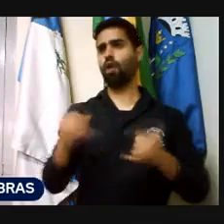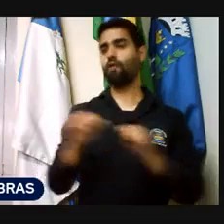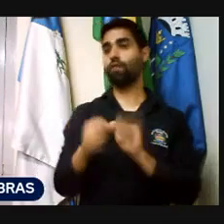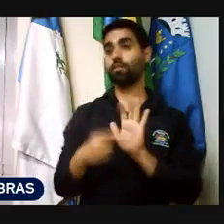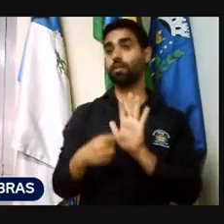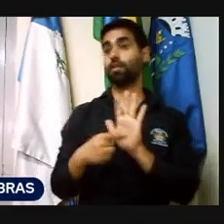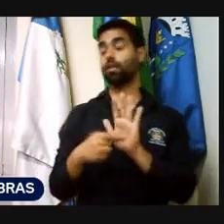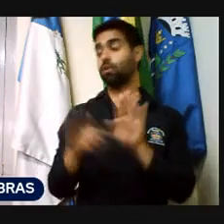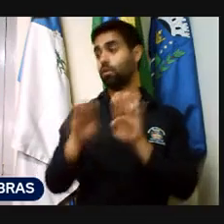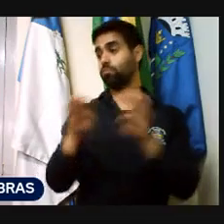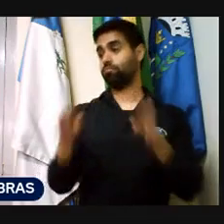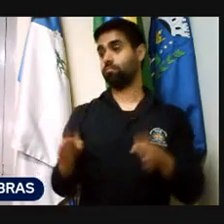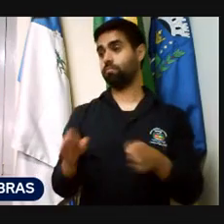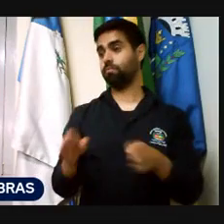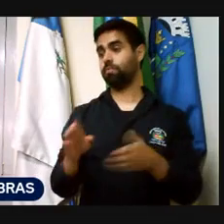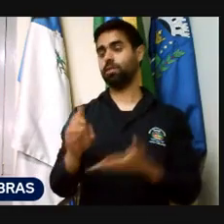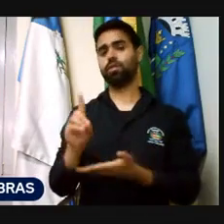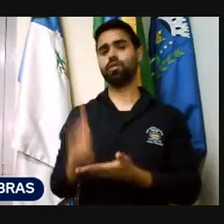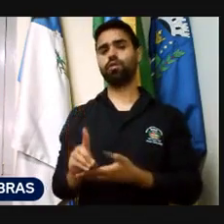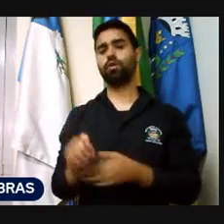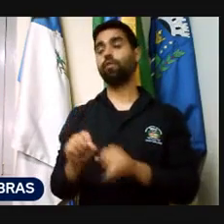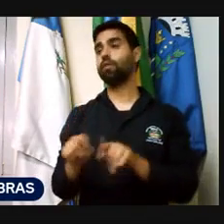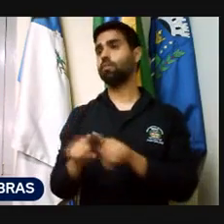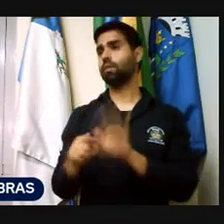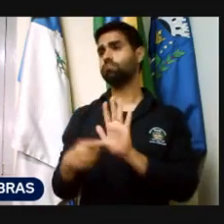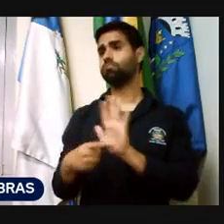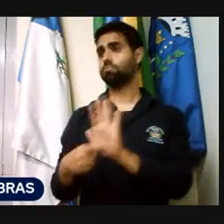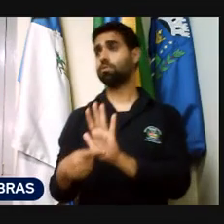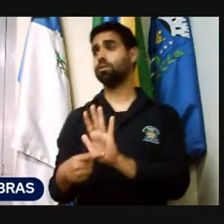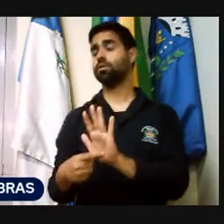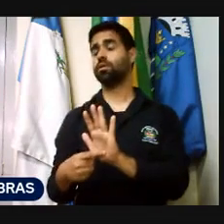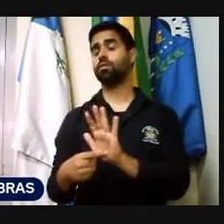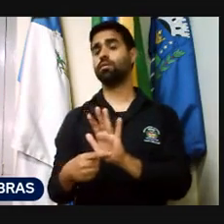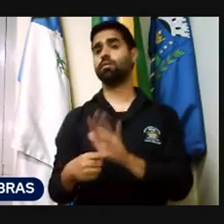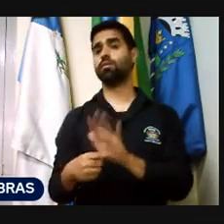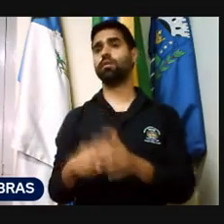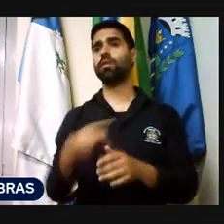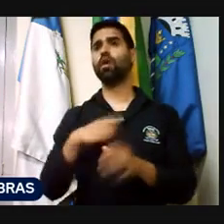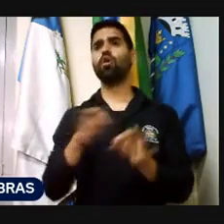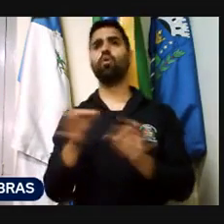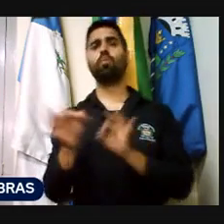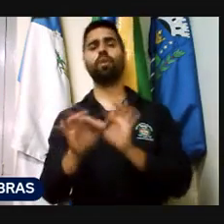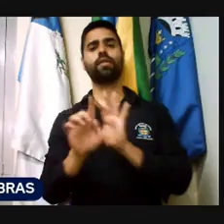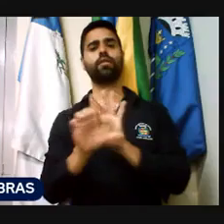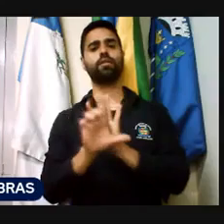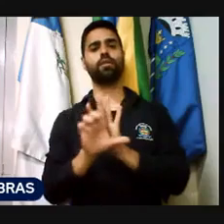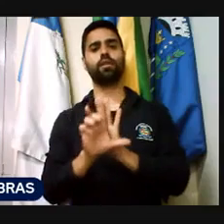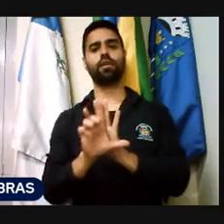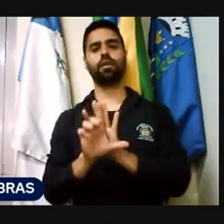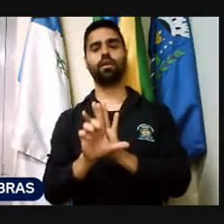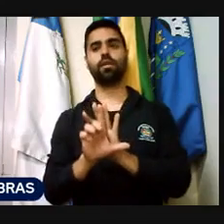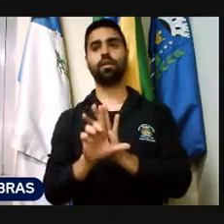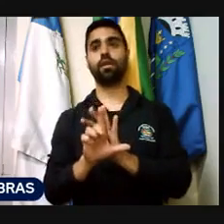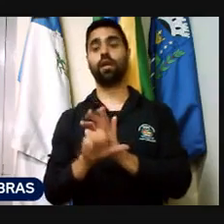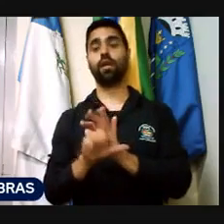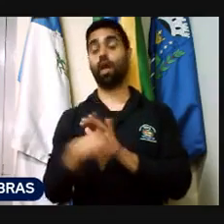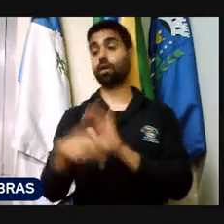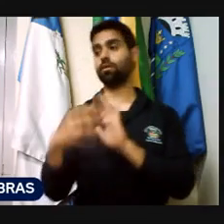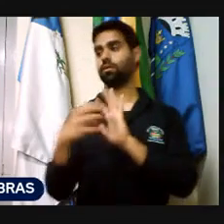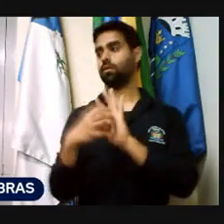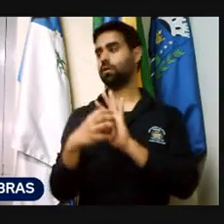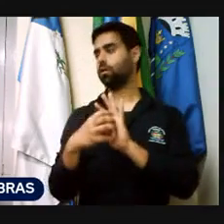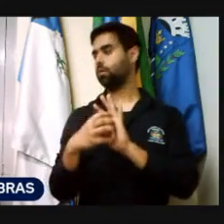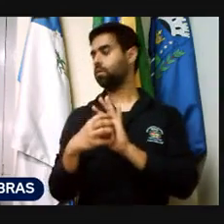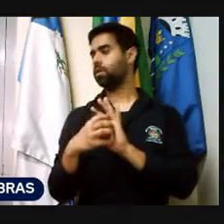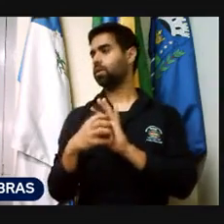essa mesa. Através de indicação, nós temos um projeto de lei dentro da casa que,